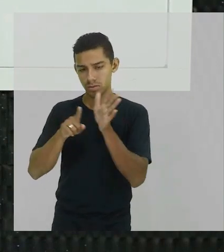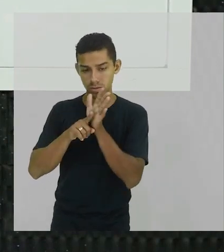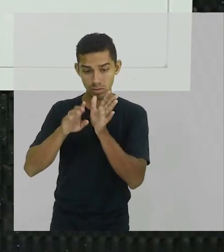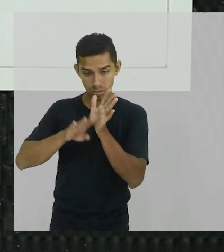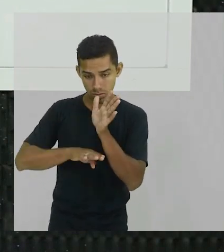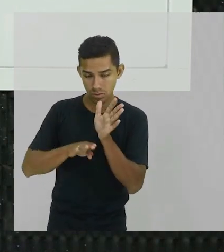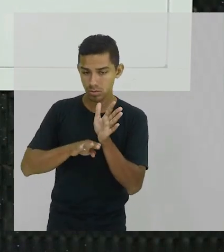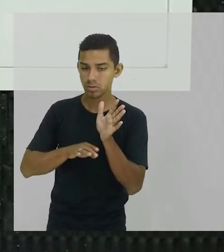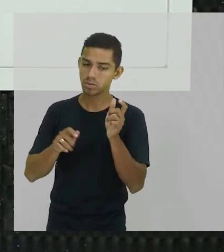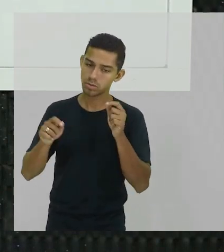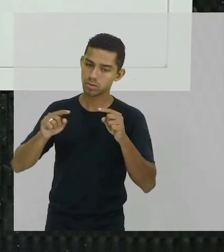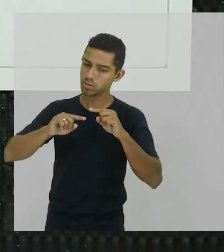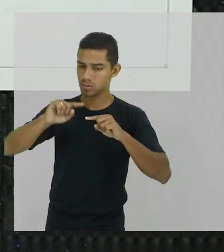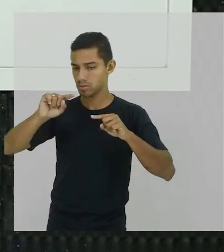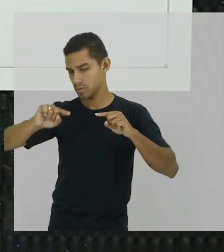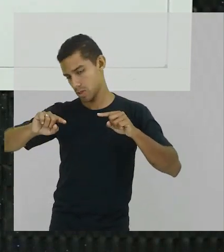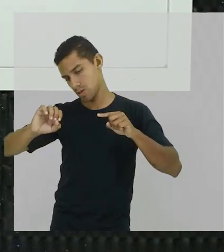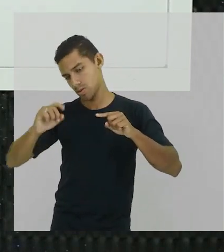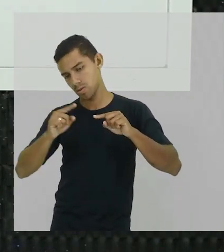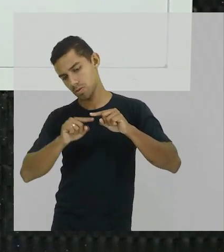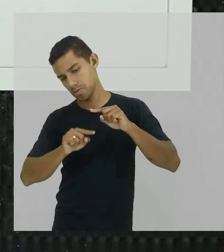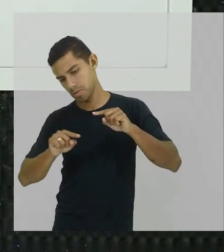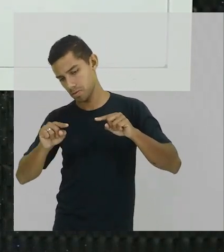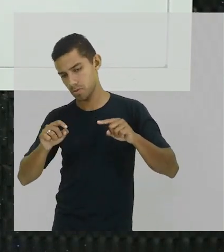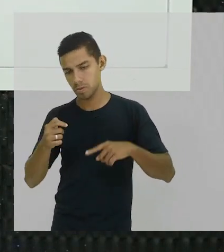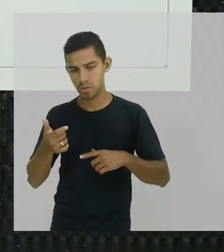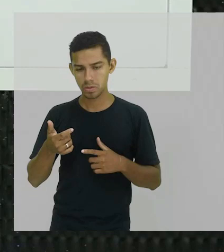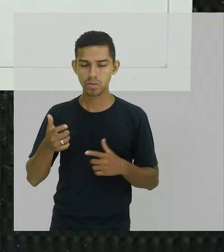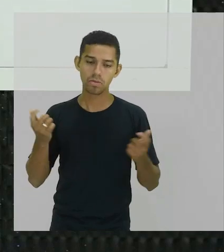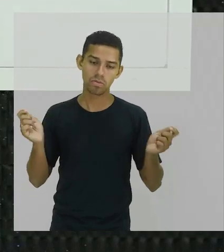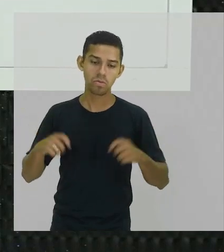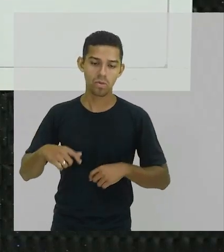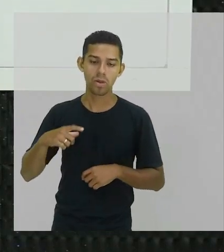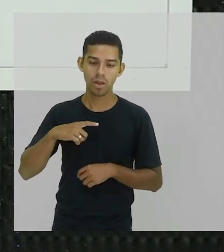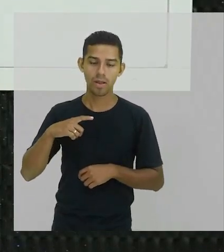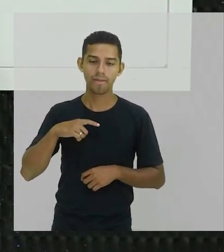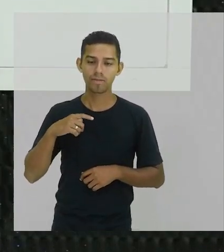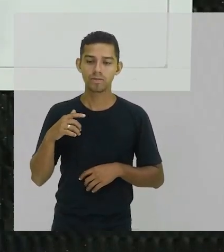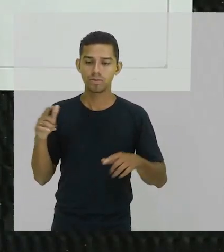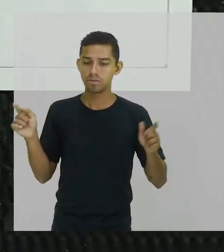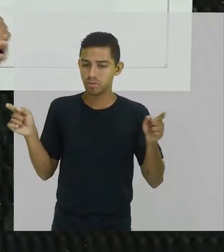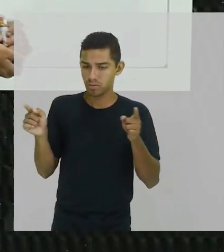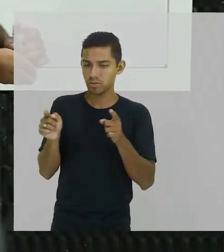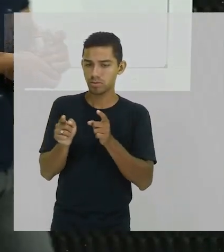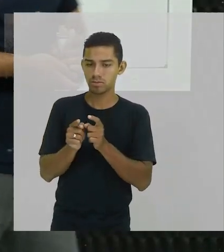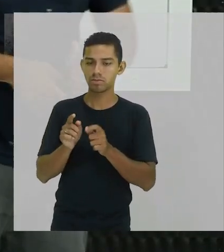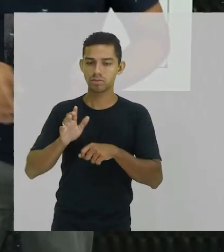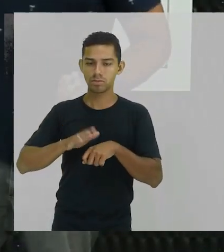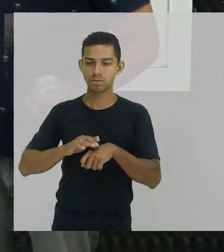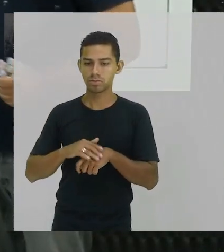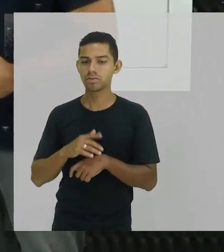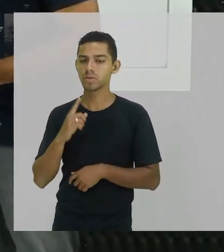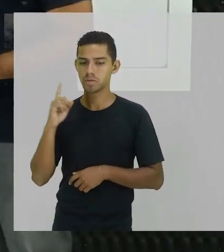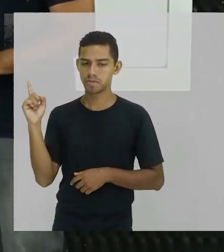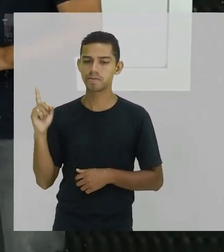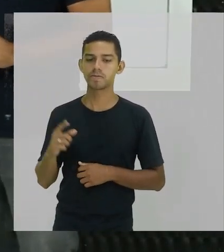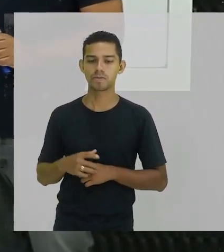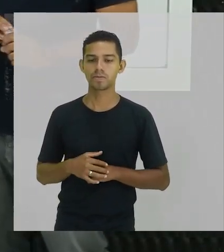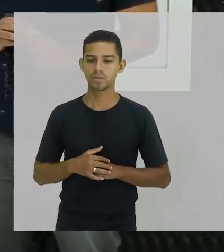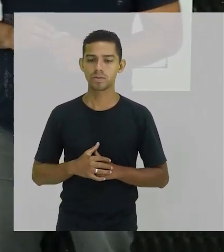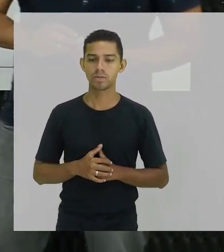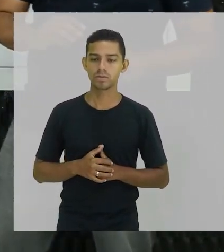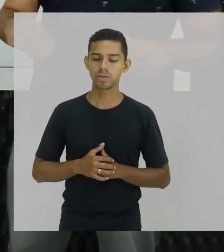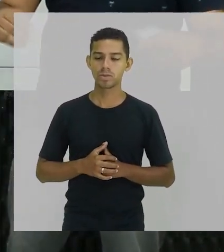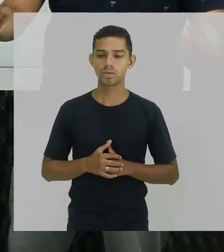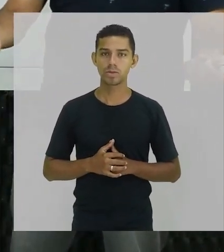dessas amplitudes. Quando eu faço a subtração, eu tenho essa onda menor do que as